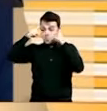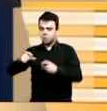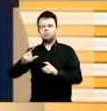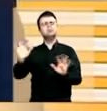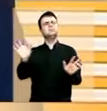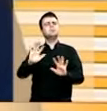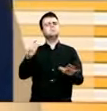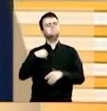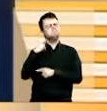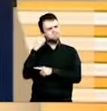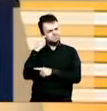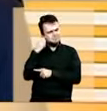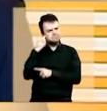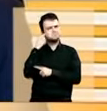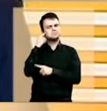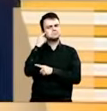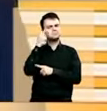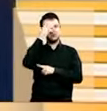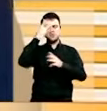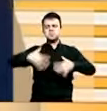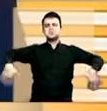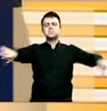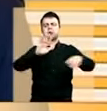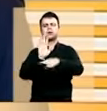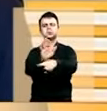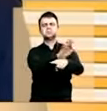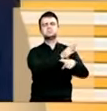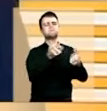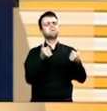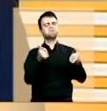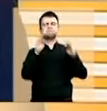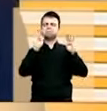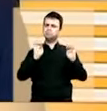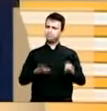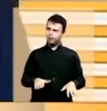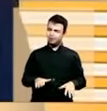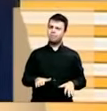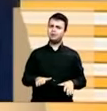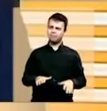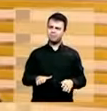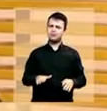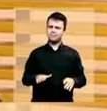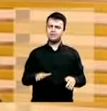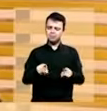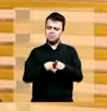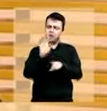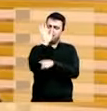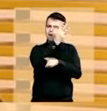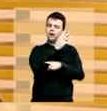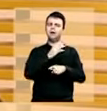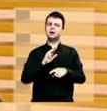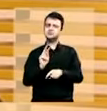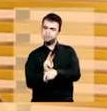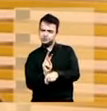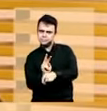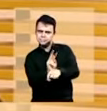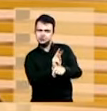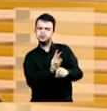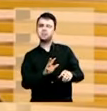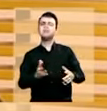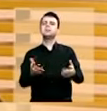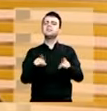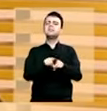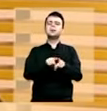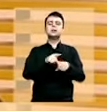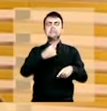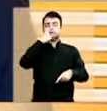de bem-estar, que é um valor intangível, que eu não consigo mensurar, mas eu sei que não jogar aquilo no lixo